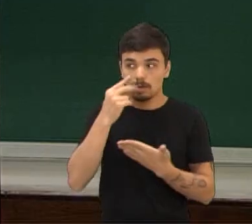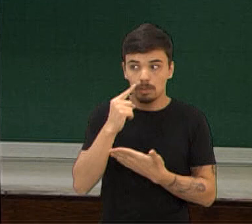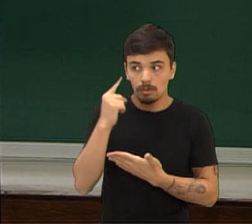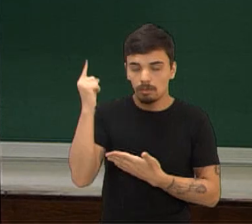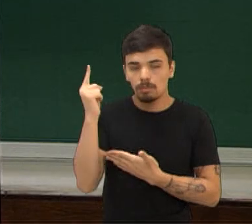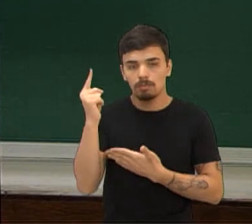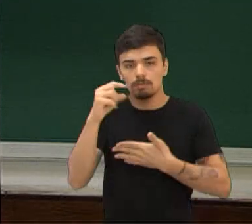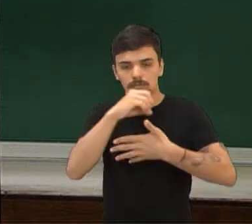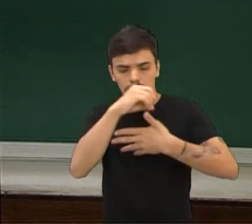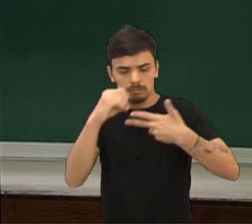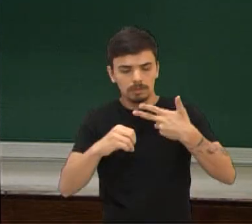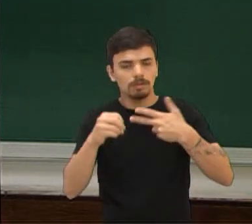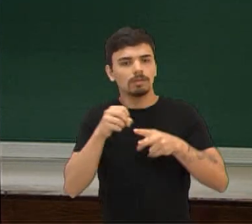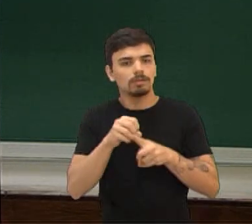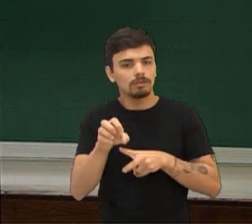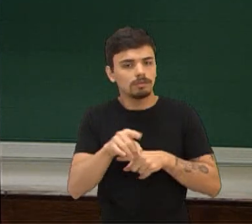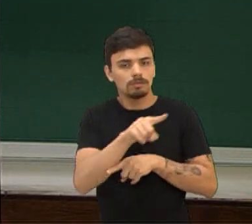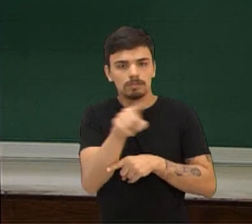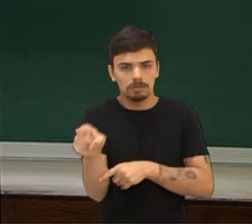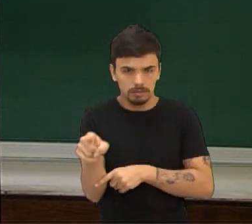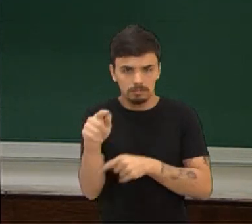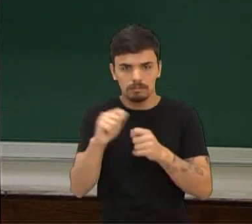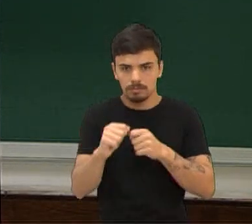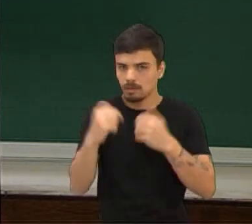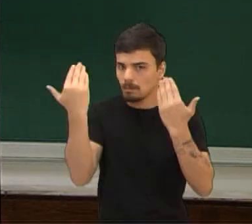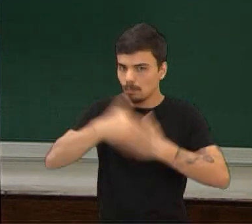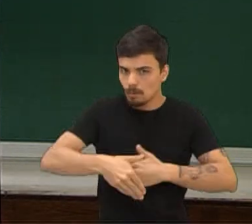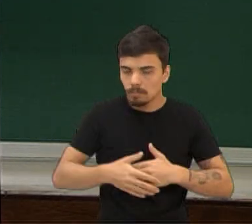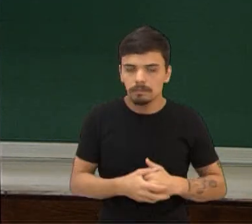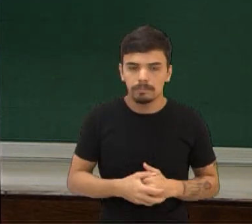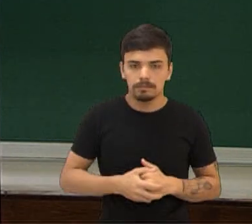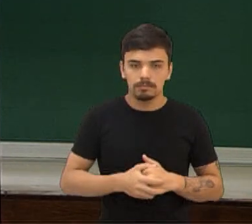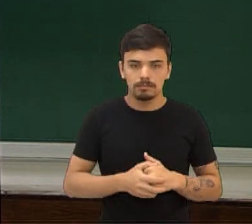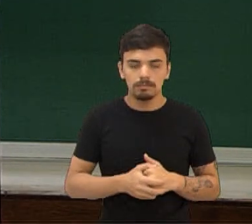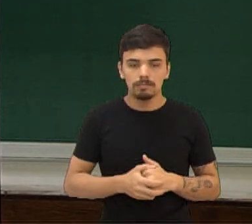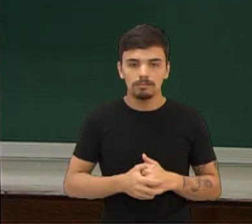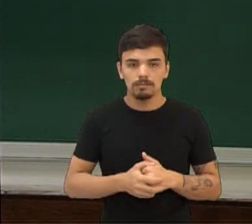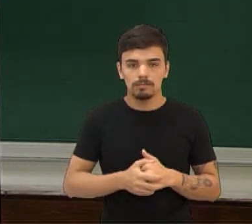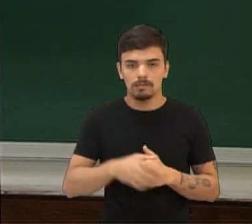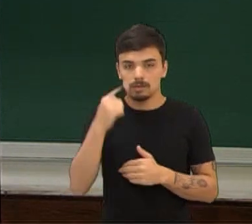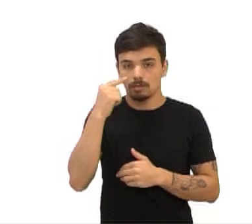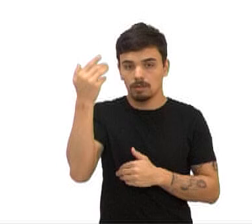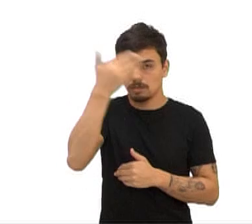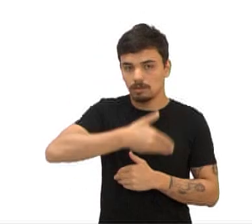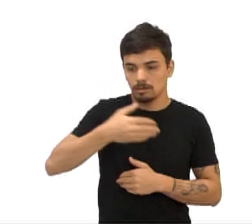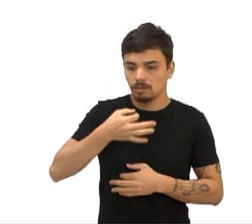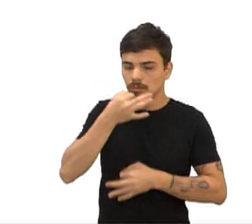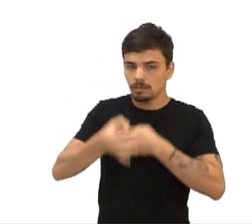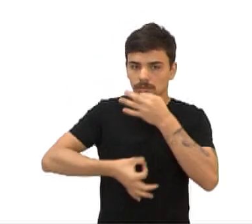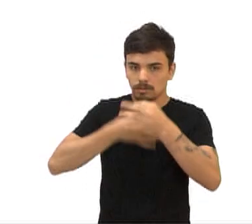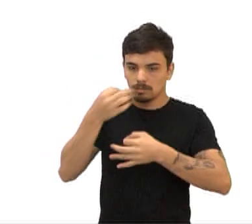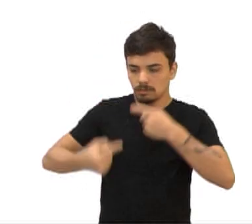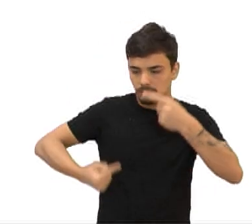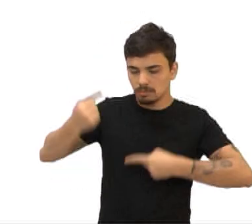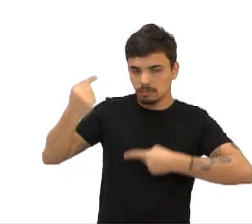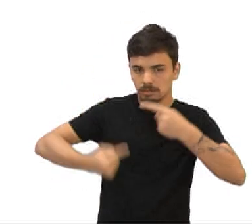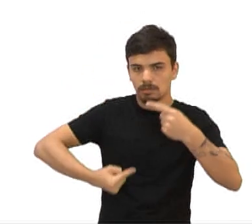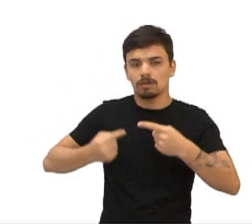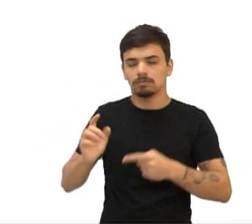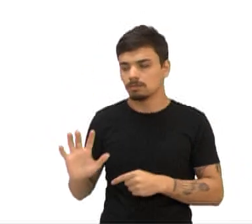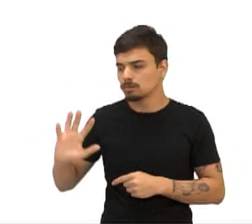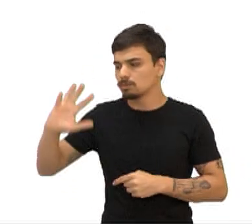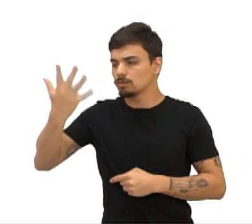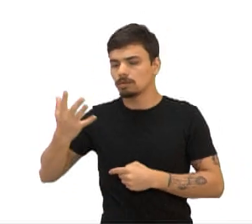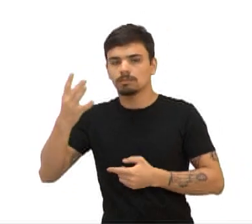dicas importantes lá para você que vai fazer a prova do Enem. O exame dialoga conceitos sociológicos com análise de um caso empírico, de um